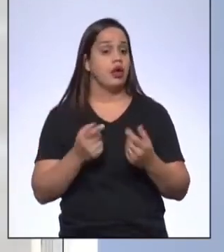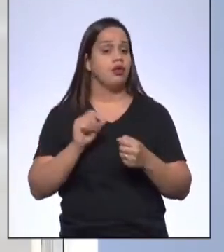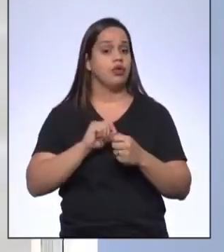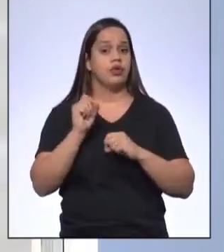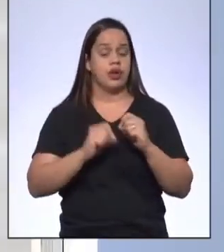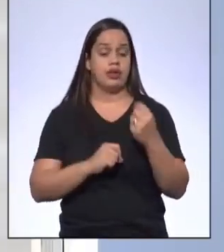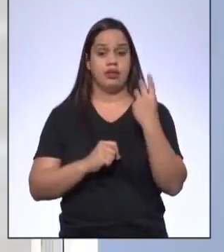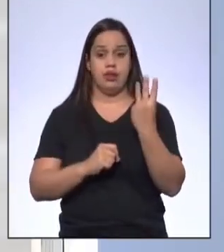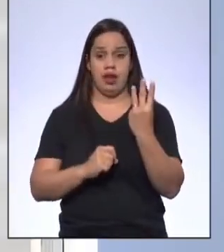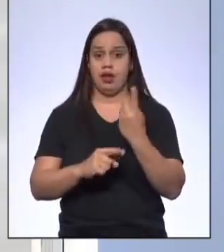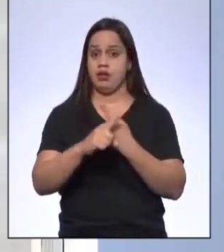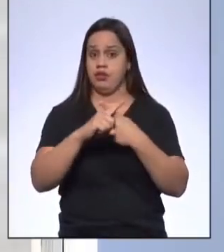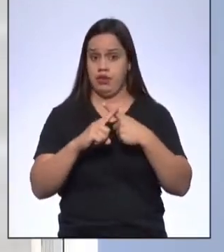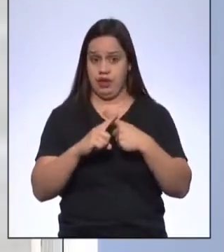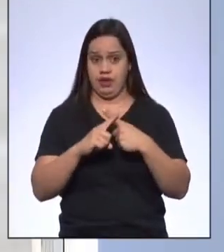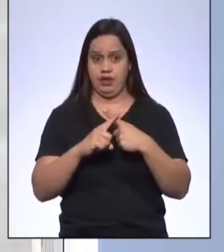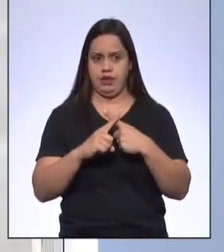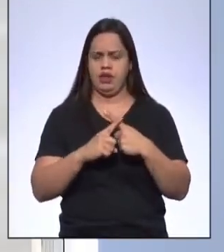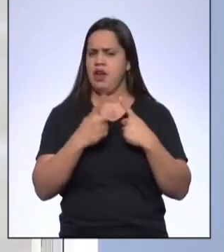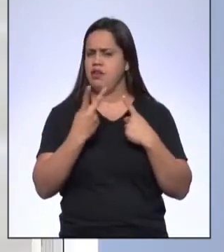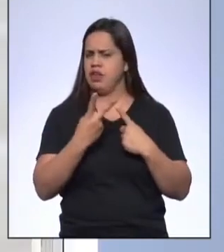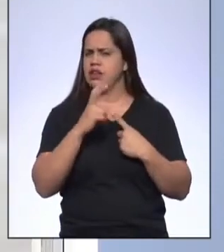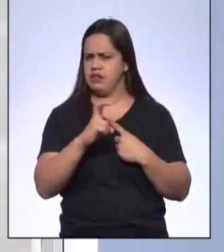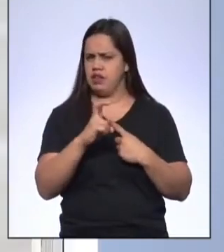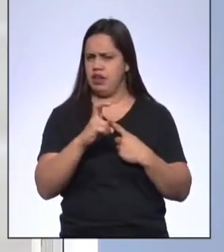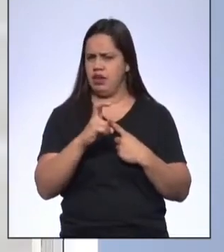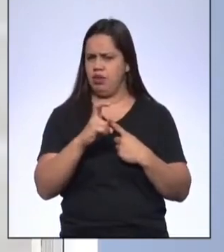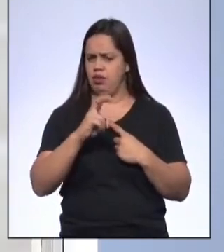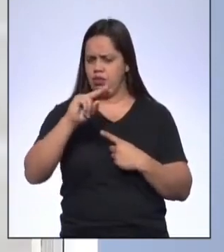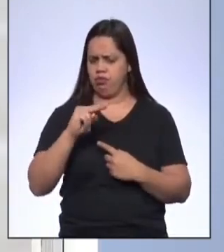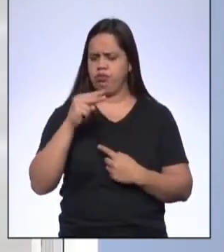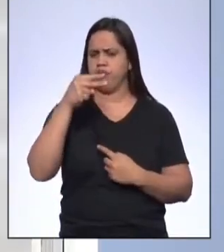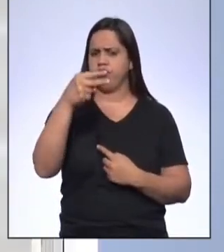3 vezes 25 ao quadrado.